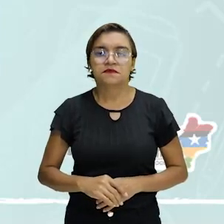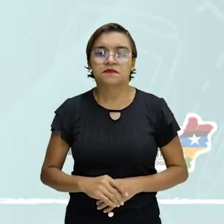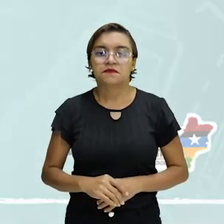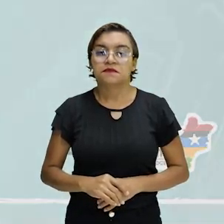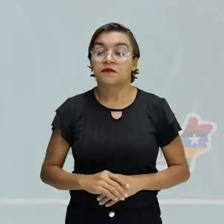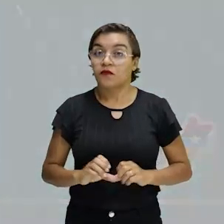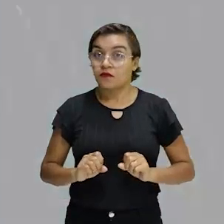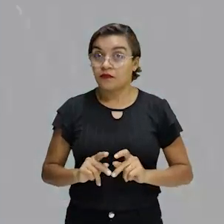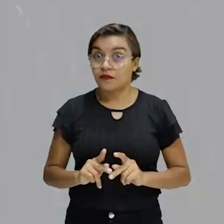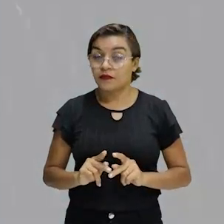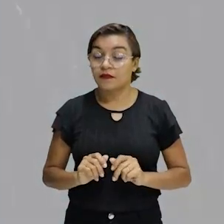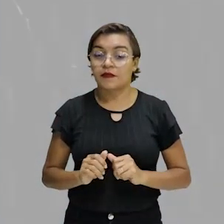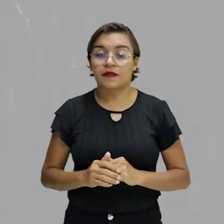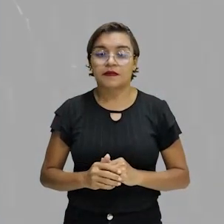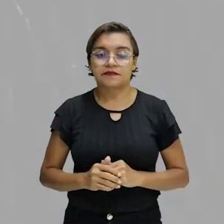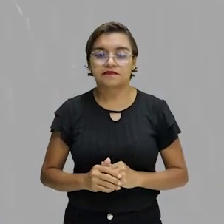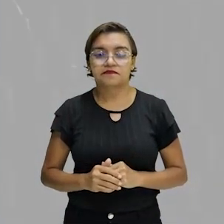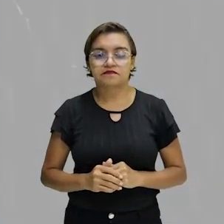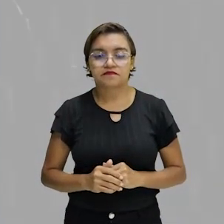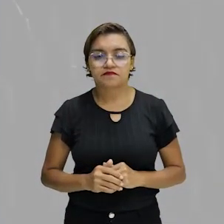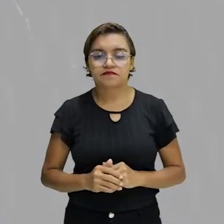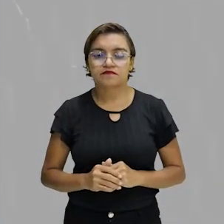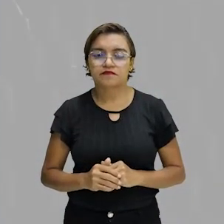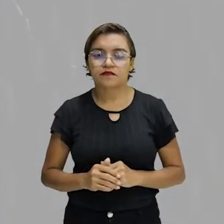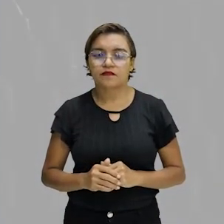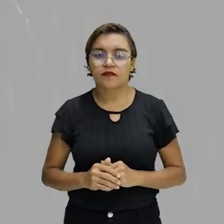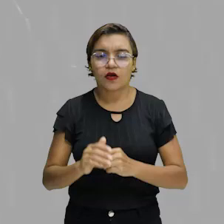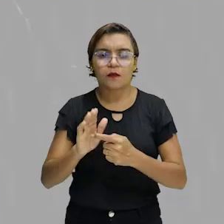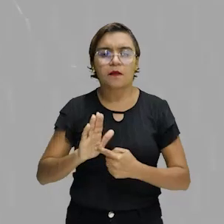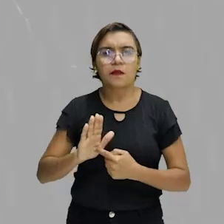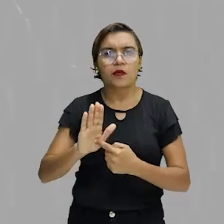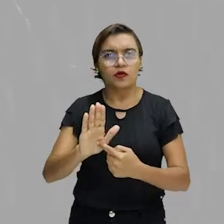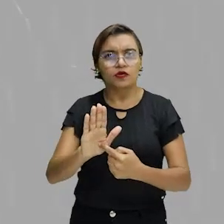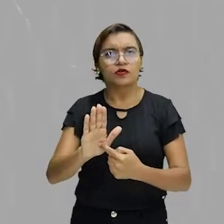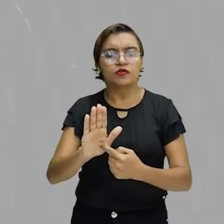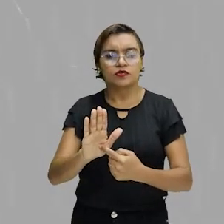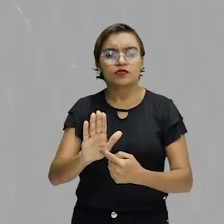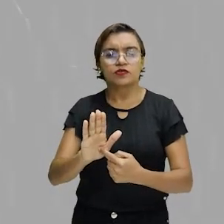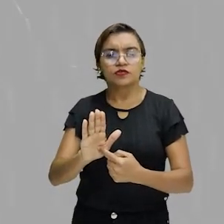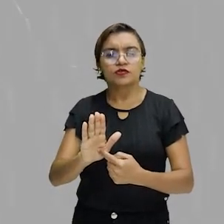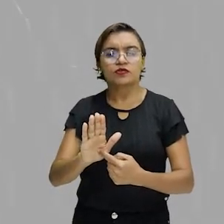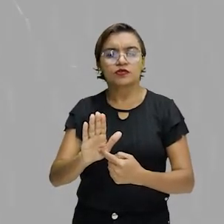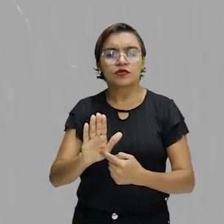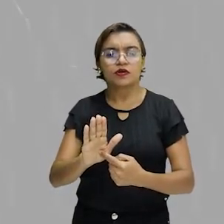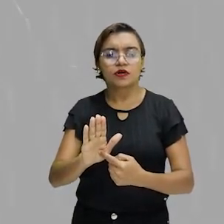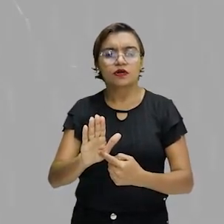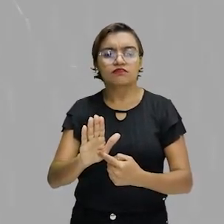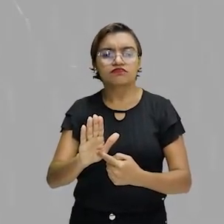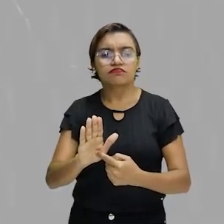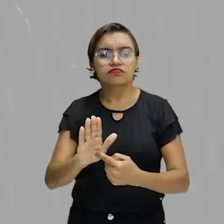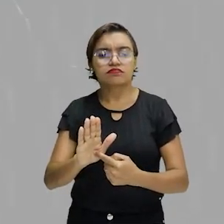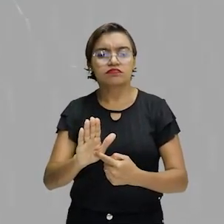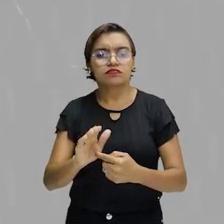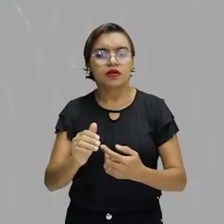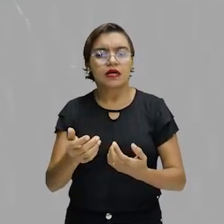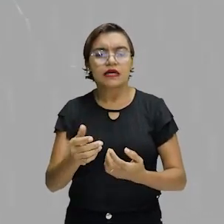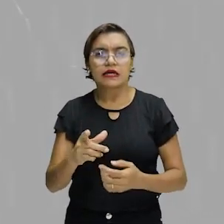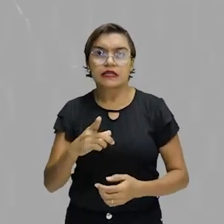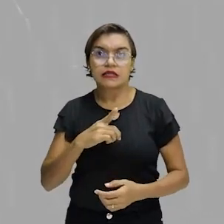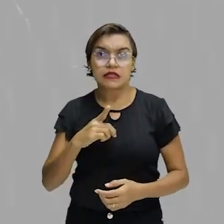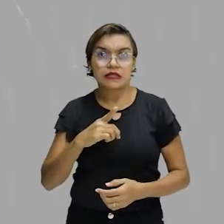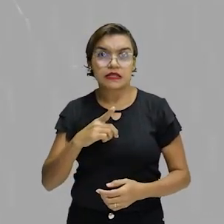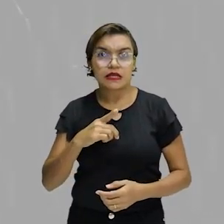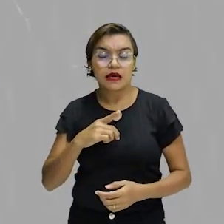OK e eu até destaquei aqui para vocês olha só nós temos aqui a a figura do do